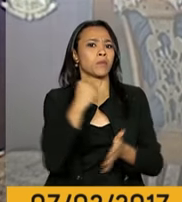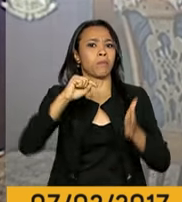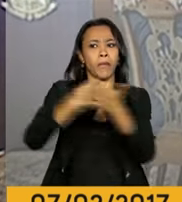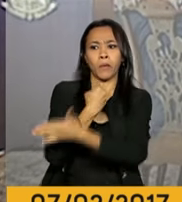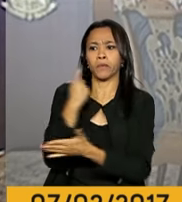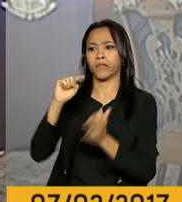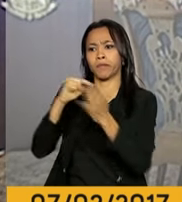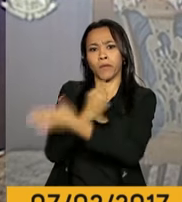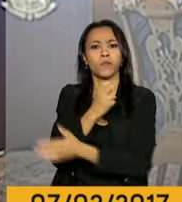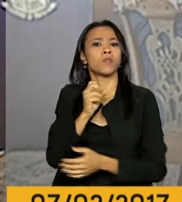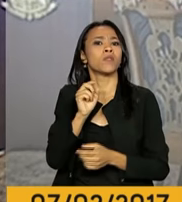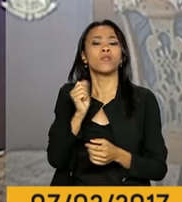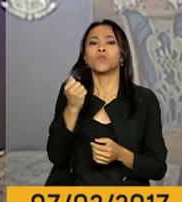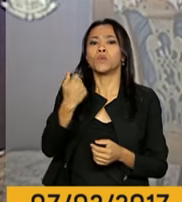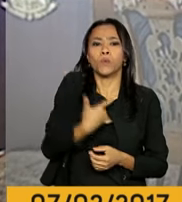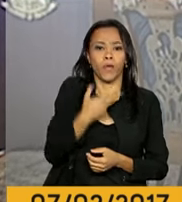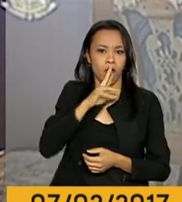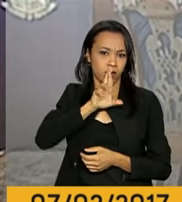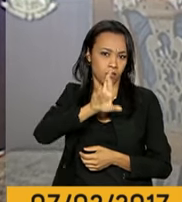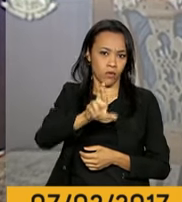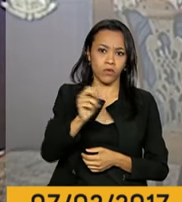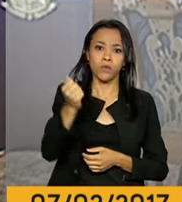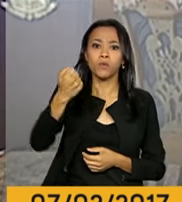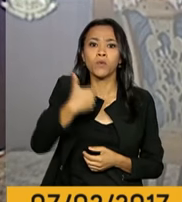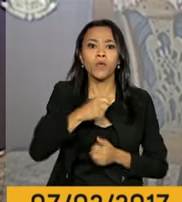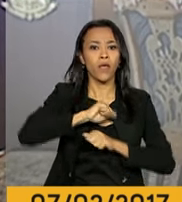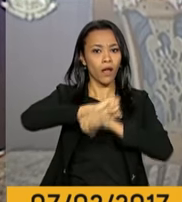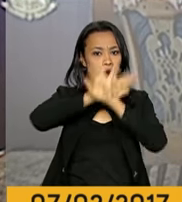mais incógnitas do que clareza